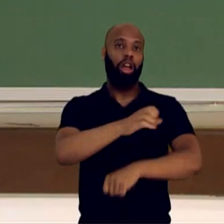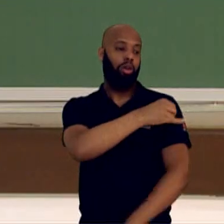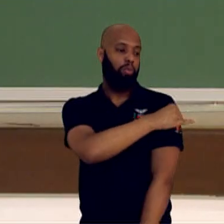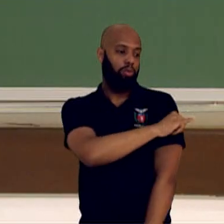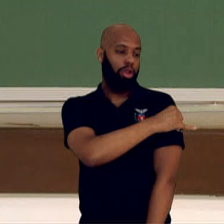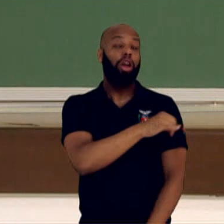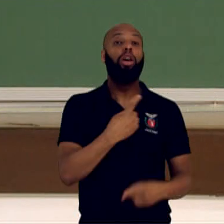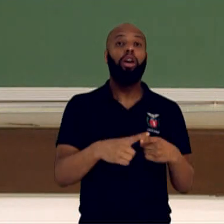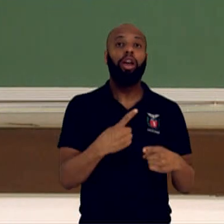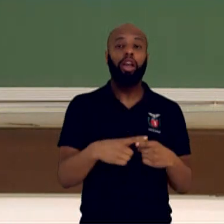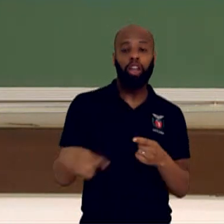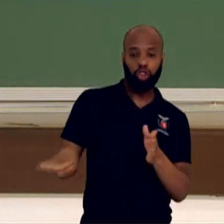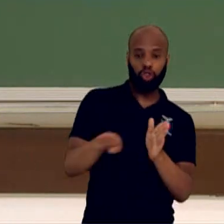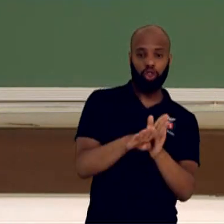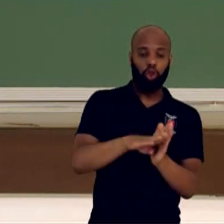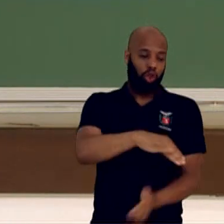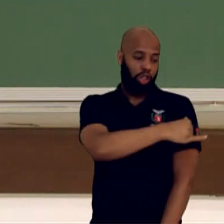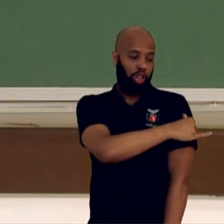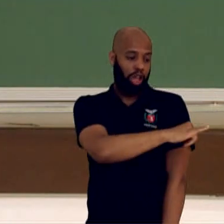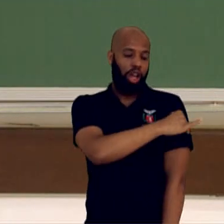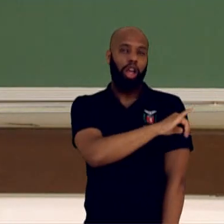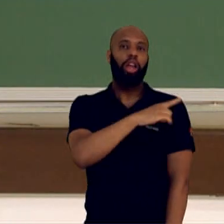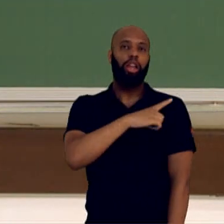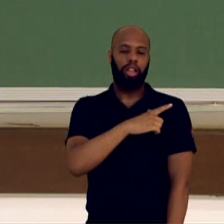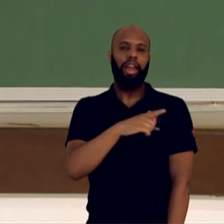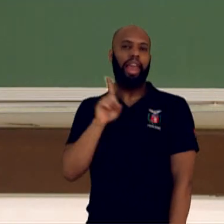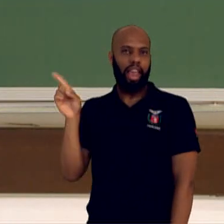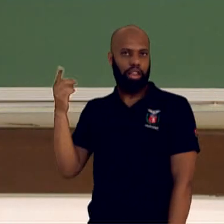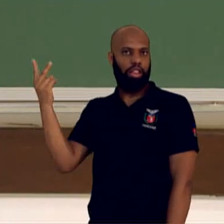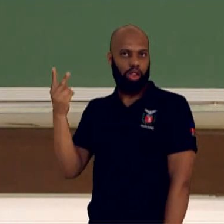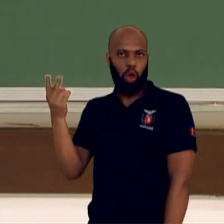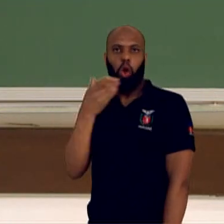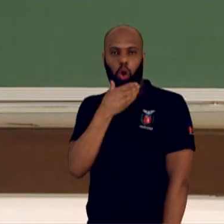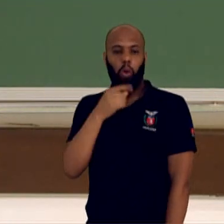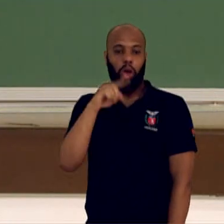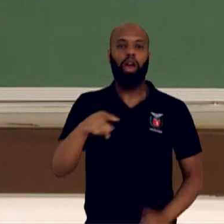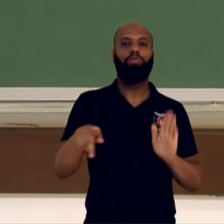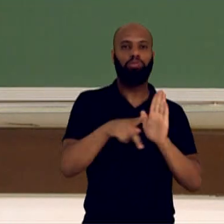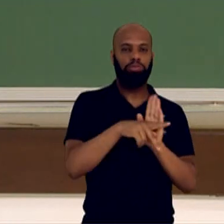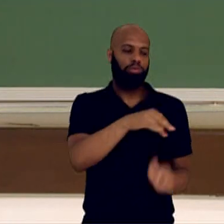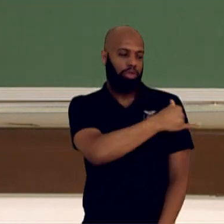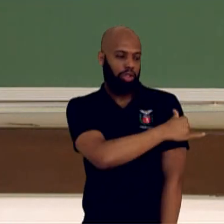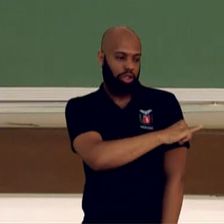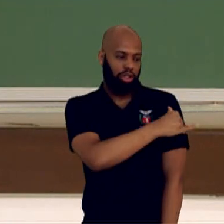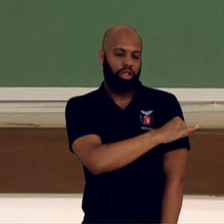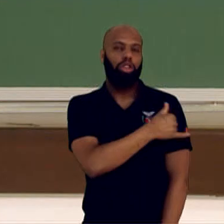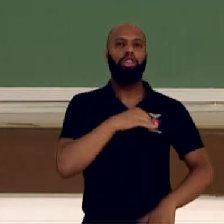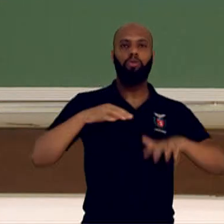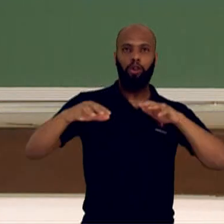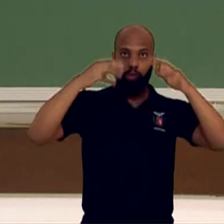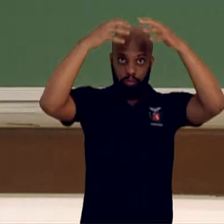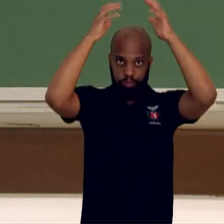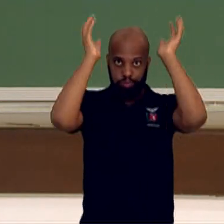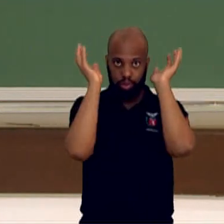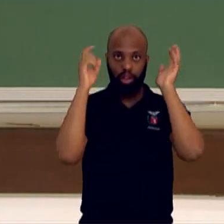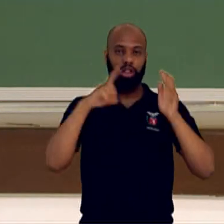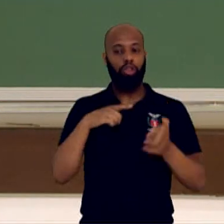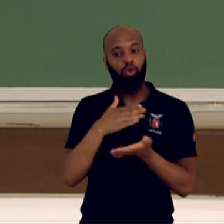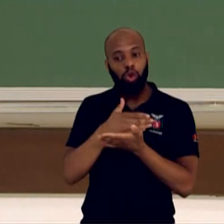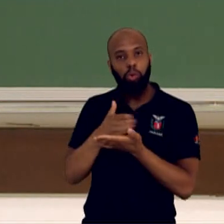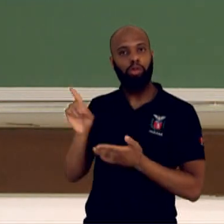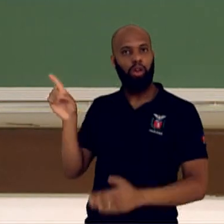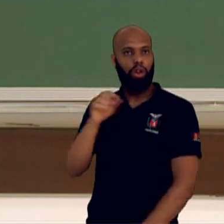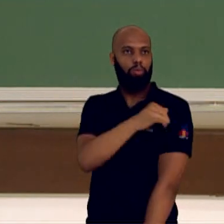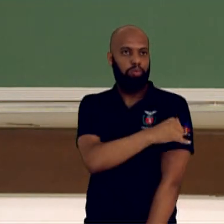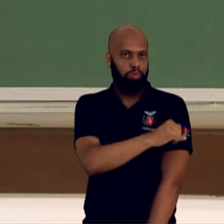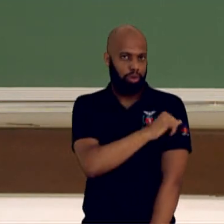no Rio de Janeiro esse movimento, né? Esses músicos eram ali do Rio de Janeiro, certo? O movimento foi incluído ali por eles, então tudo isso